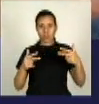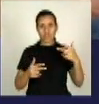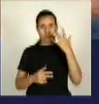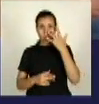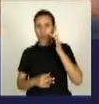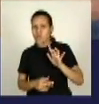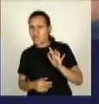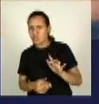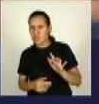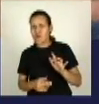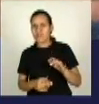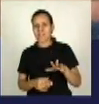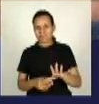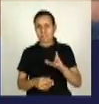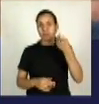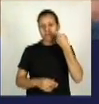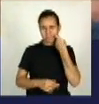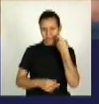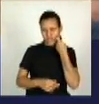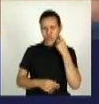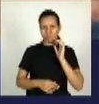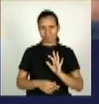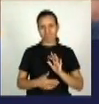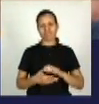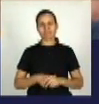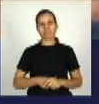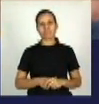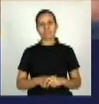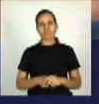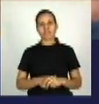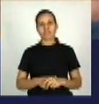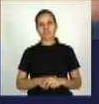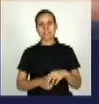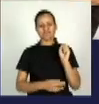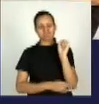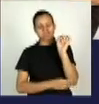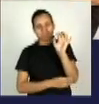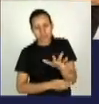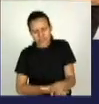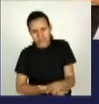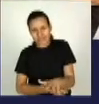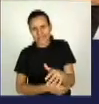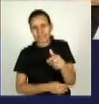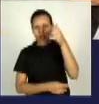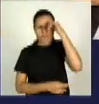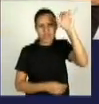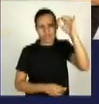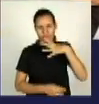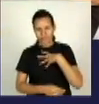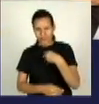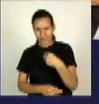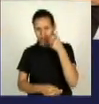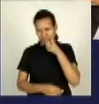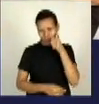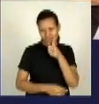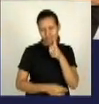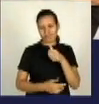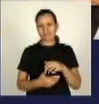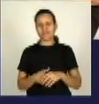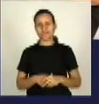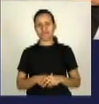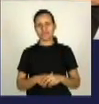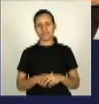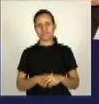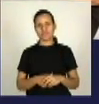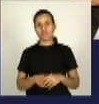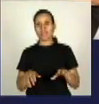bem curiosa que é citado é a questão da feminilização dos peixes. Então, quer dizer, o descarte dos contraceptivos, das pílulas